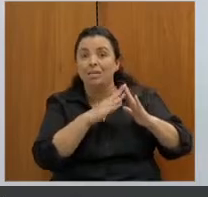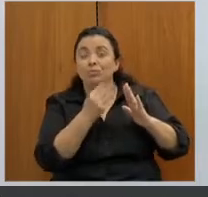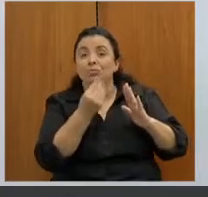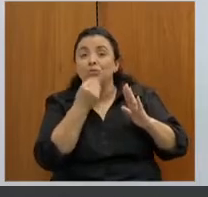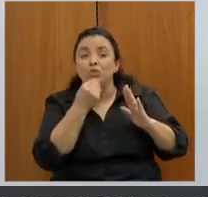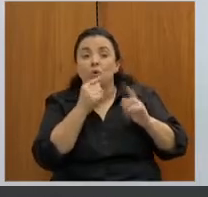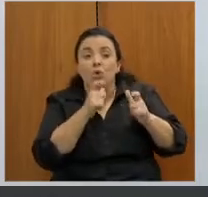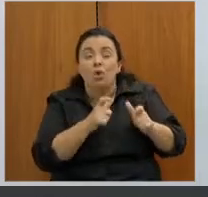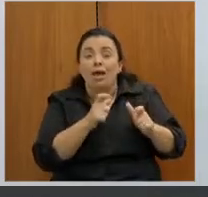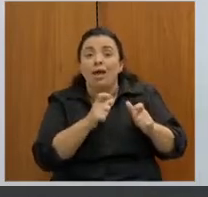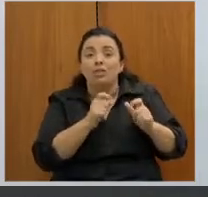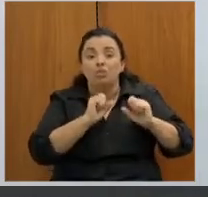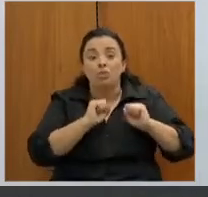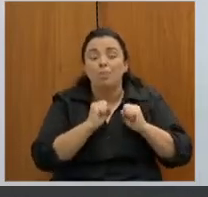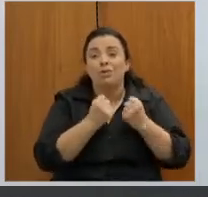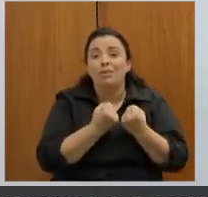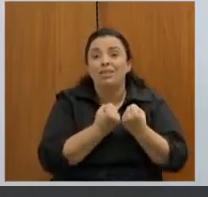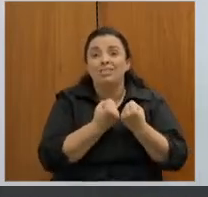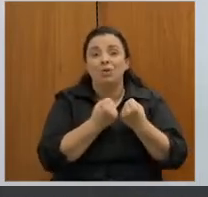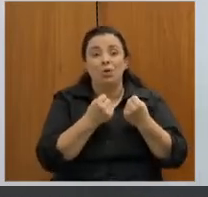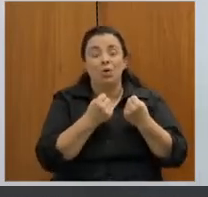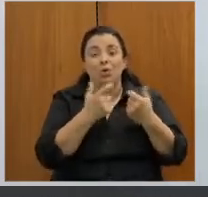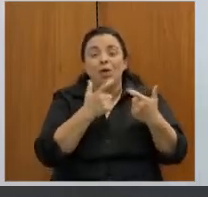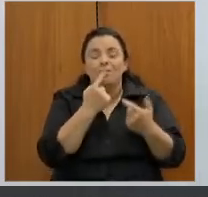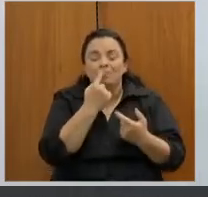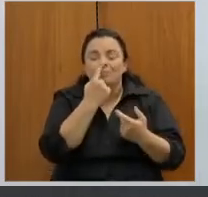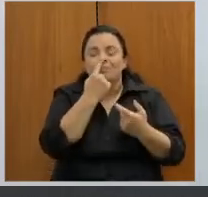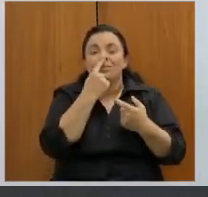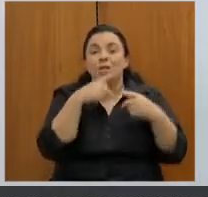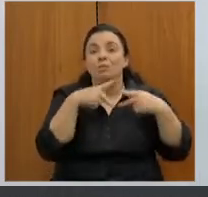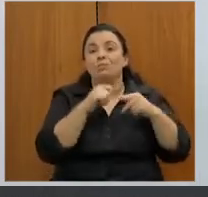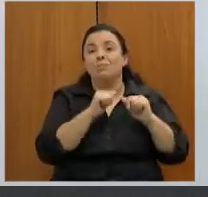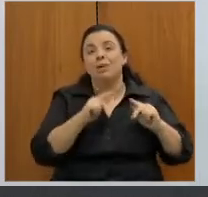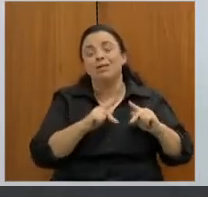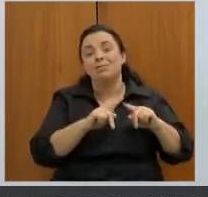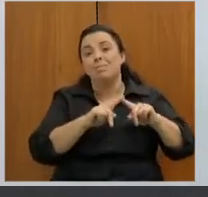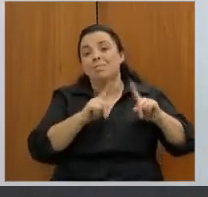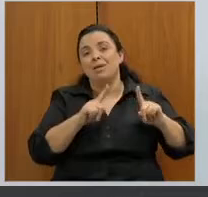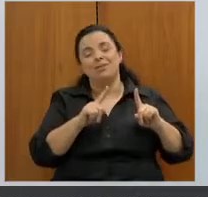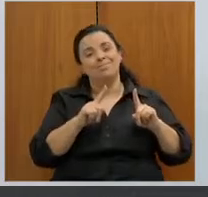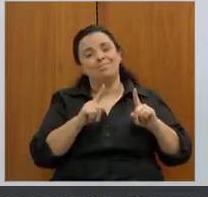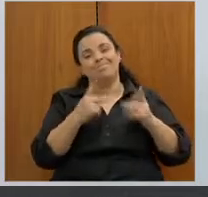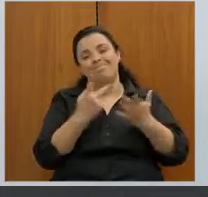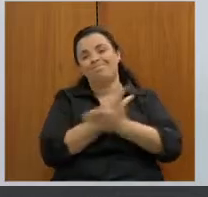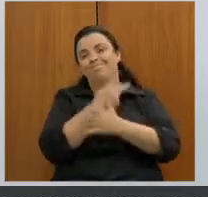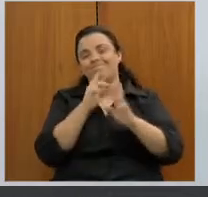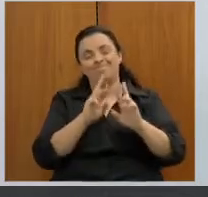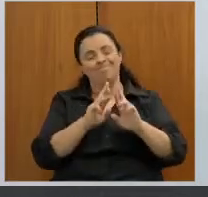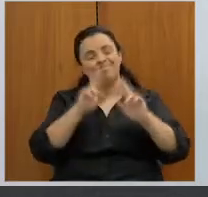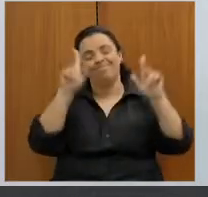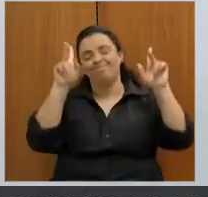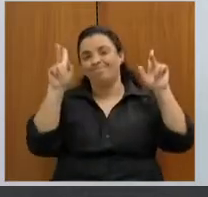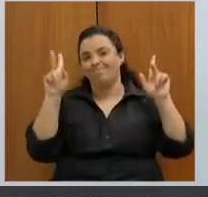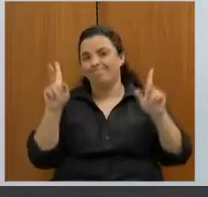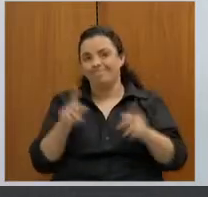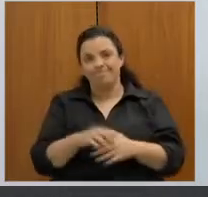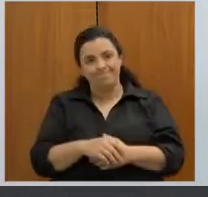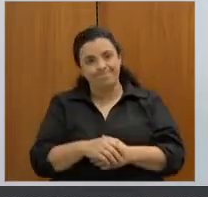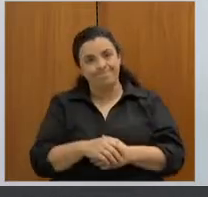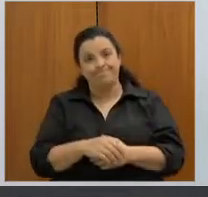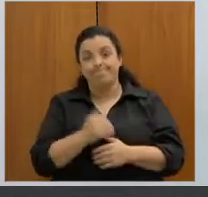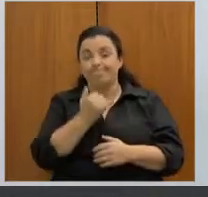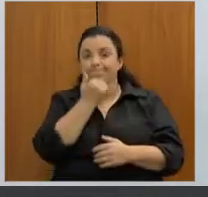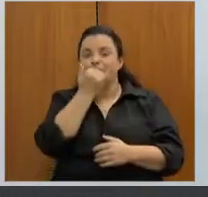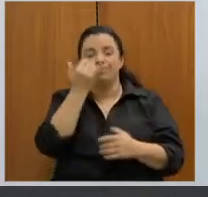protegido não é mais sagrado para mulheres e essa falta de espaço né